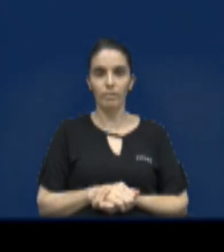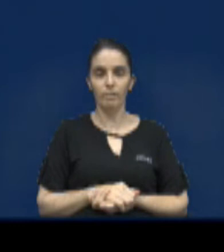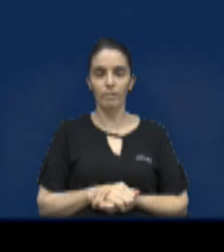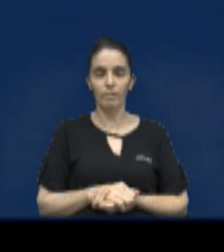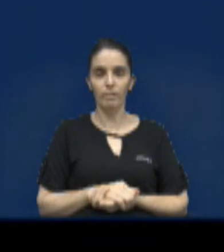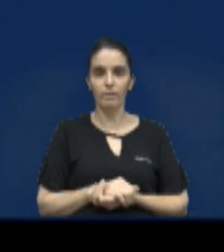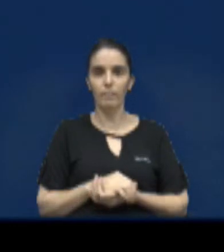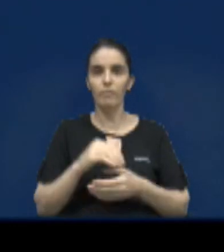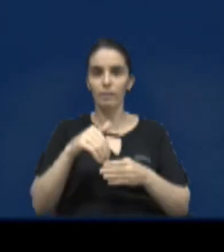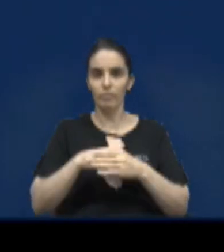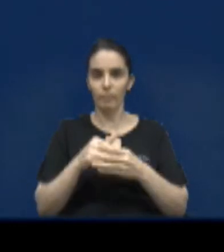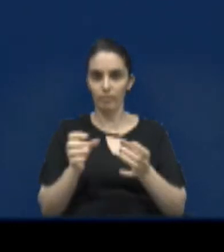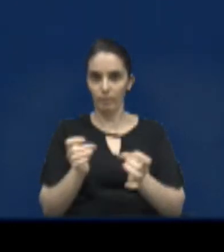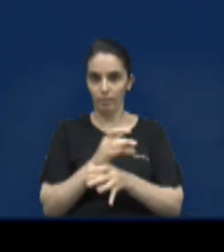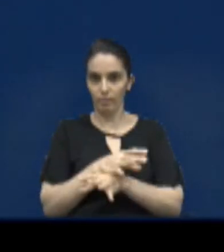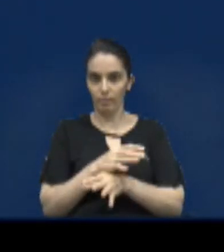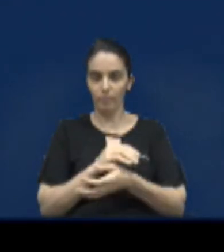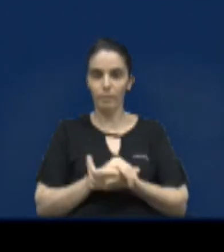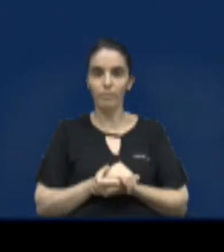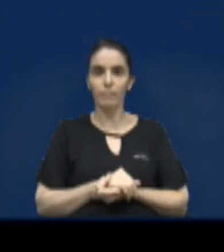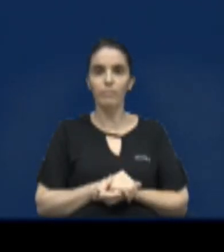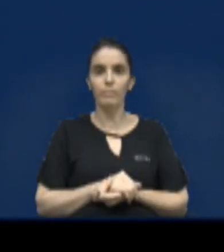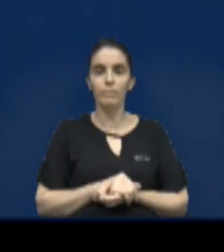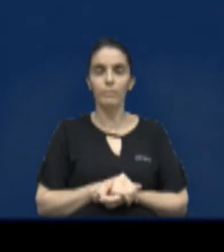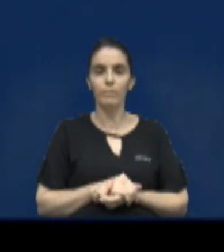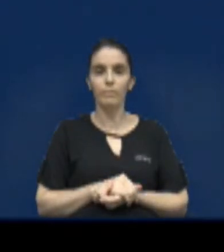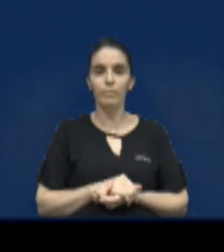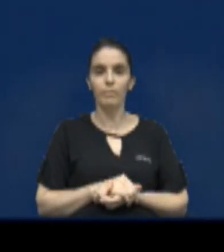Está encerrada a votação.